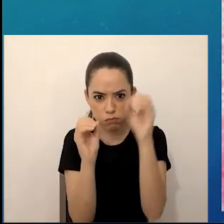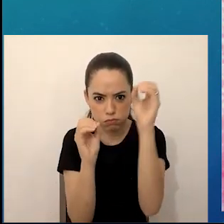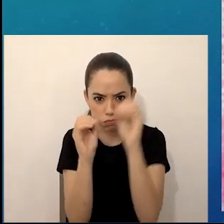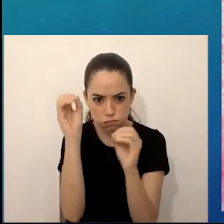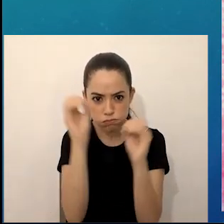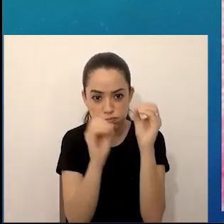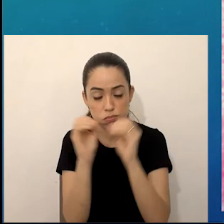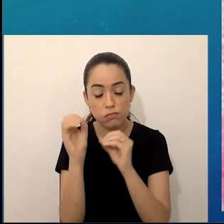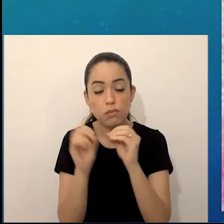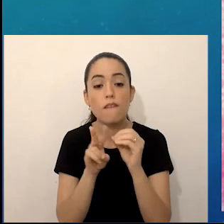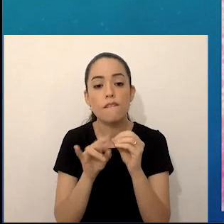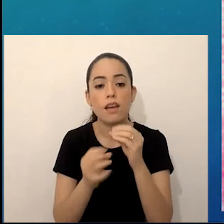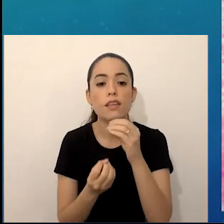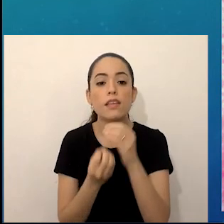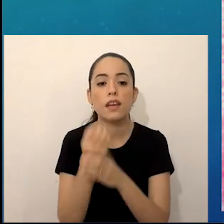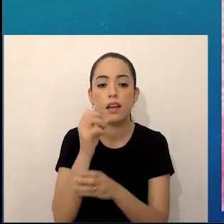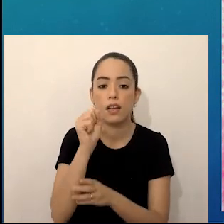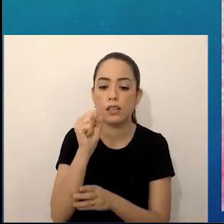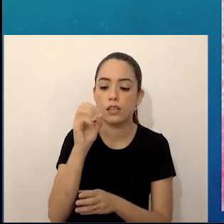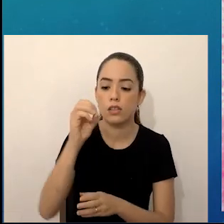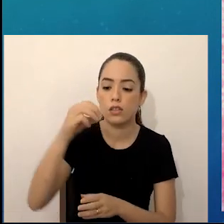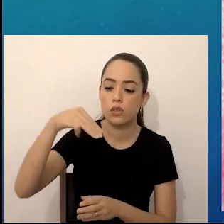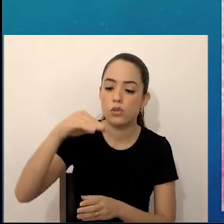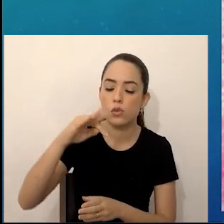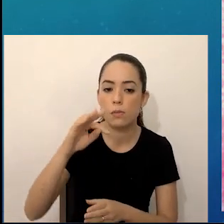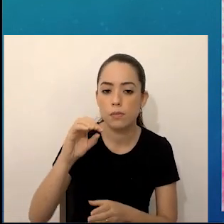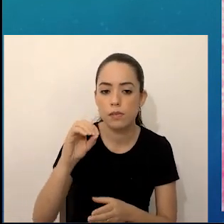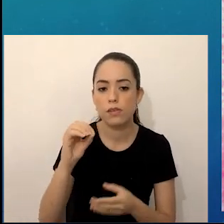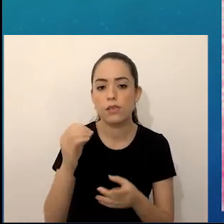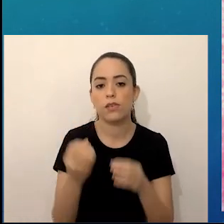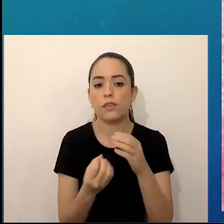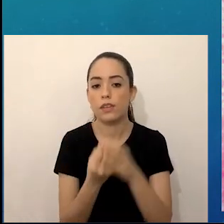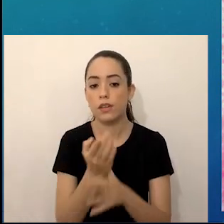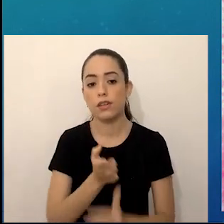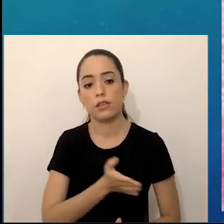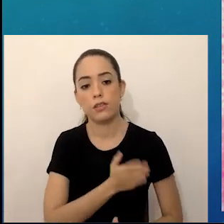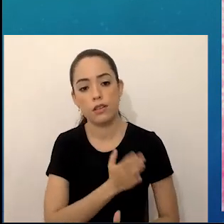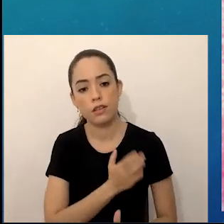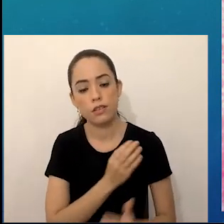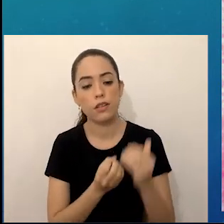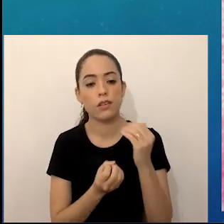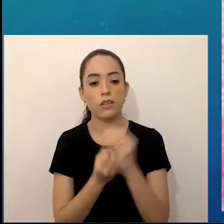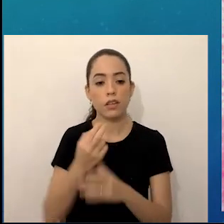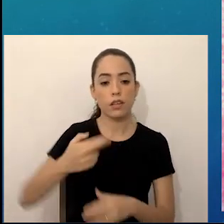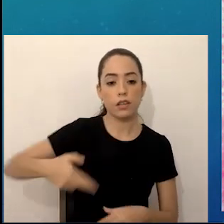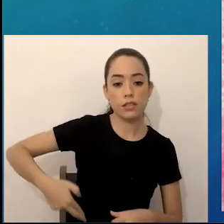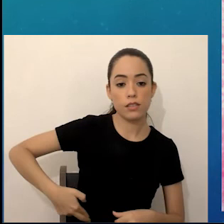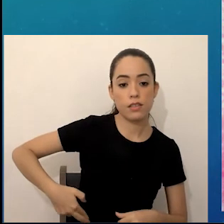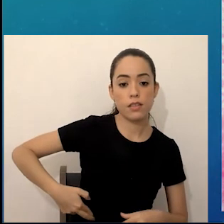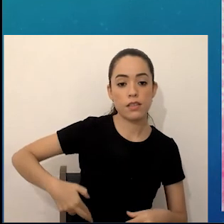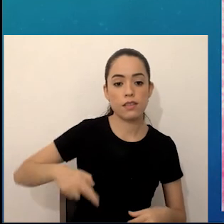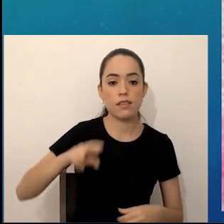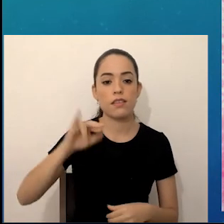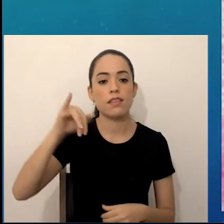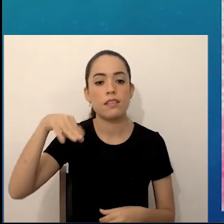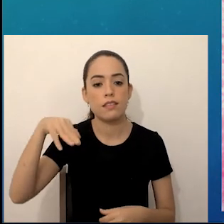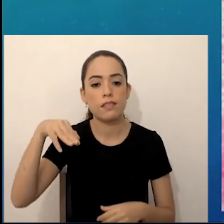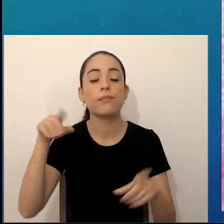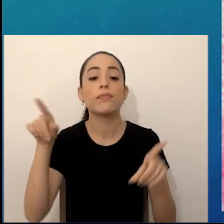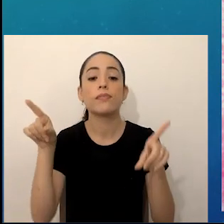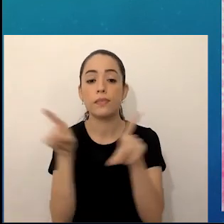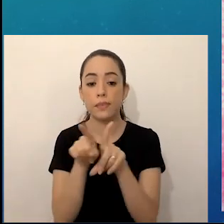As células que migram pela porção central formarão os somitos, o